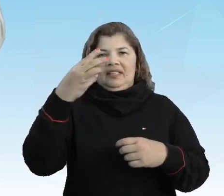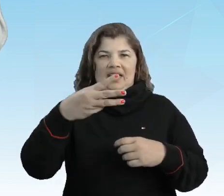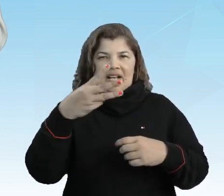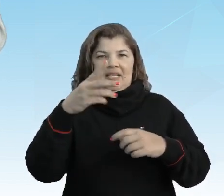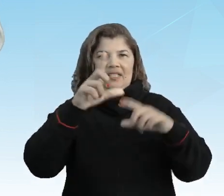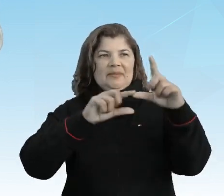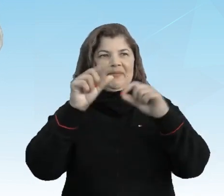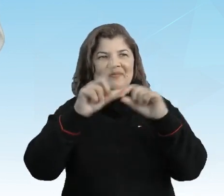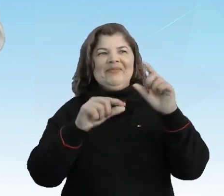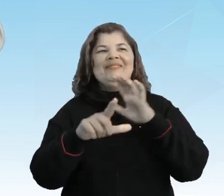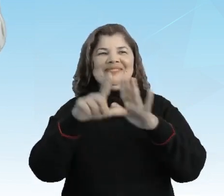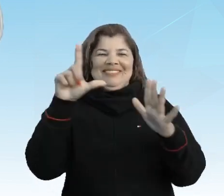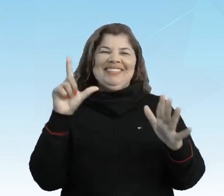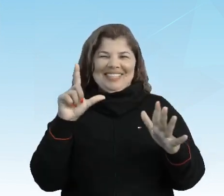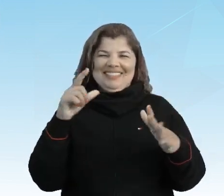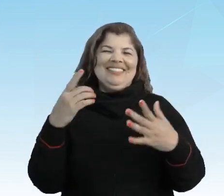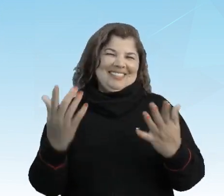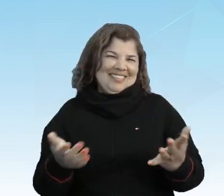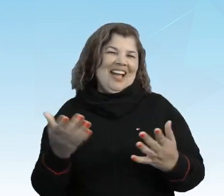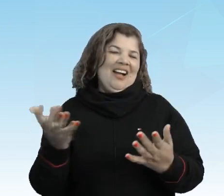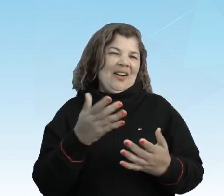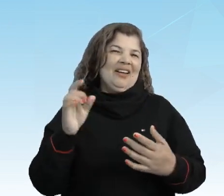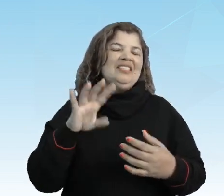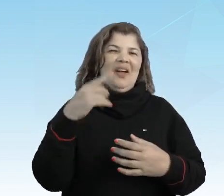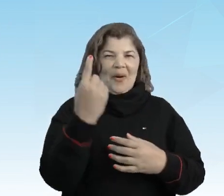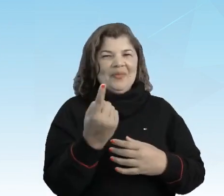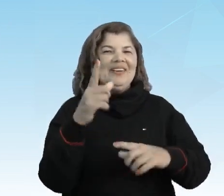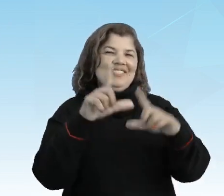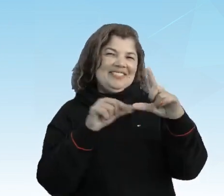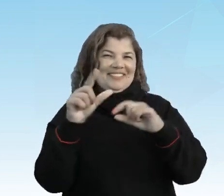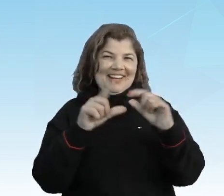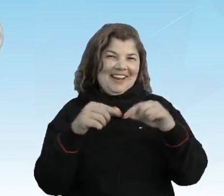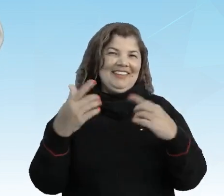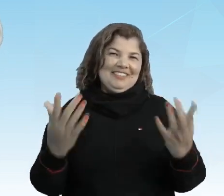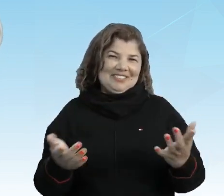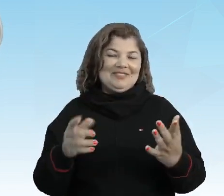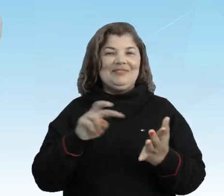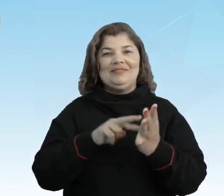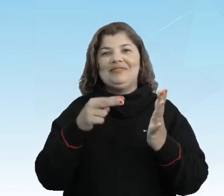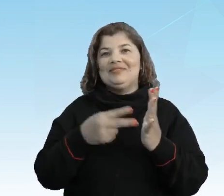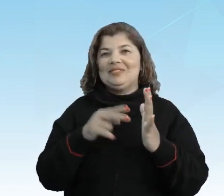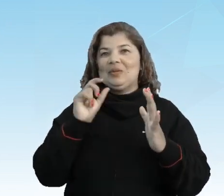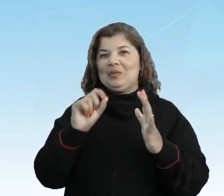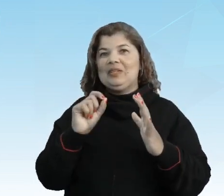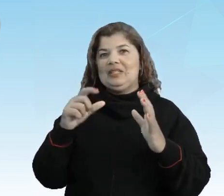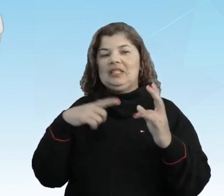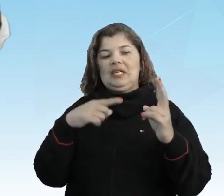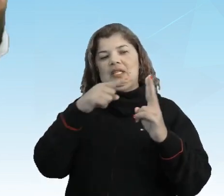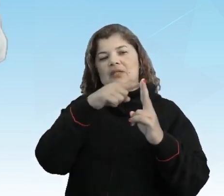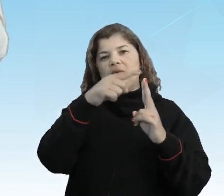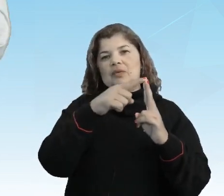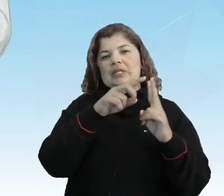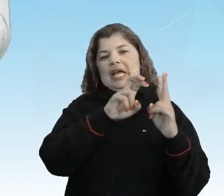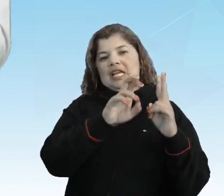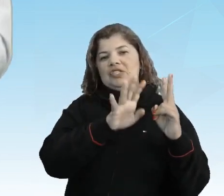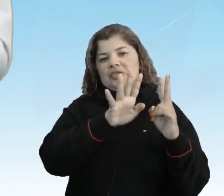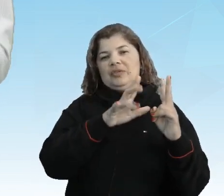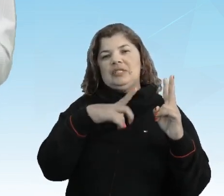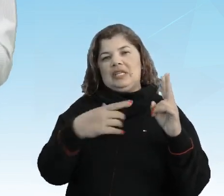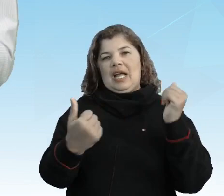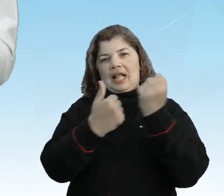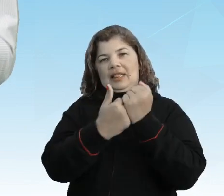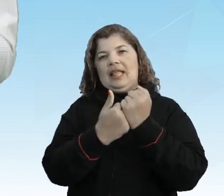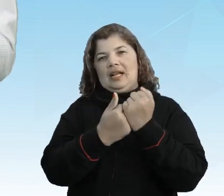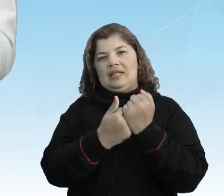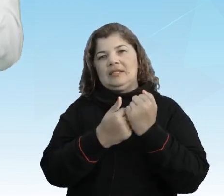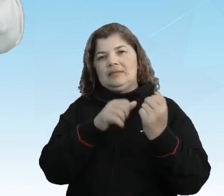estrelas. É, uma curiosidade. Hoje nós temos apenas uma estrela. O que significava? Significava que tinha mais 2 regiões que estavam anexadas a